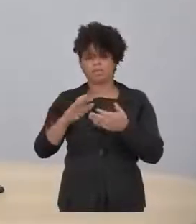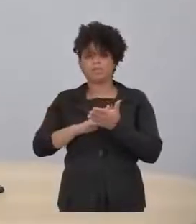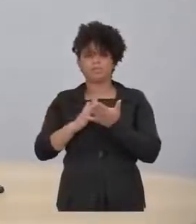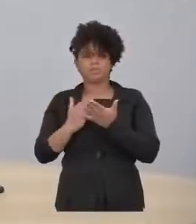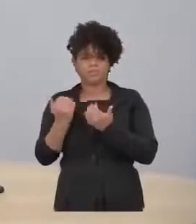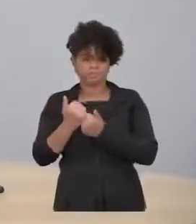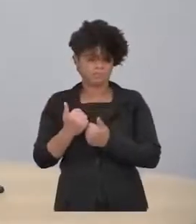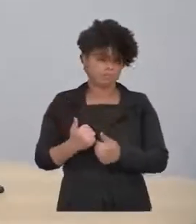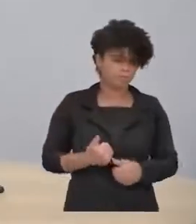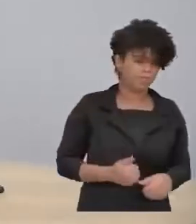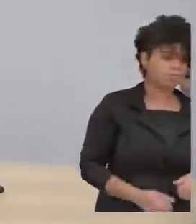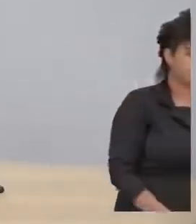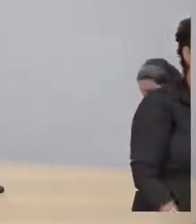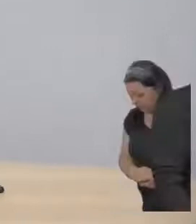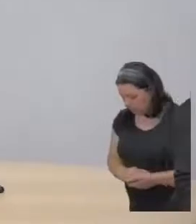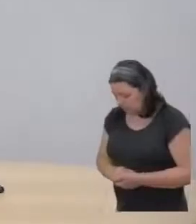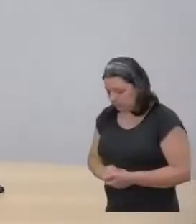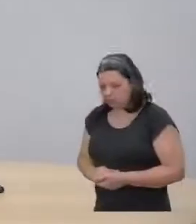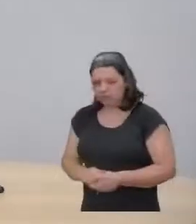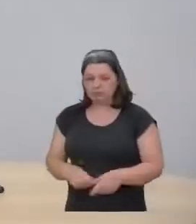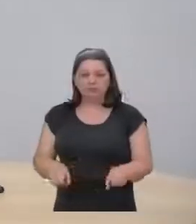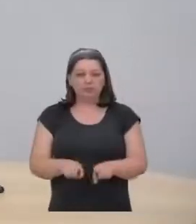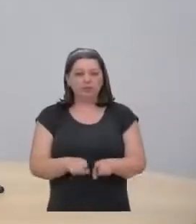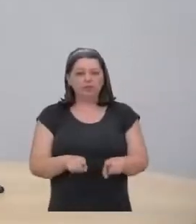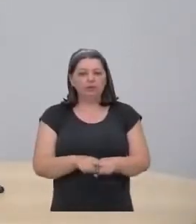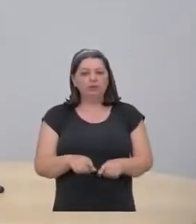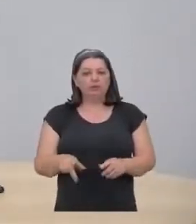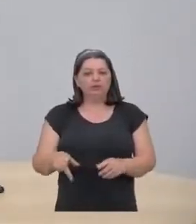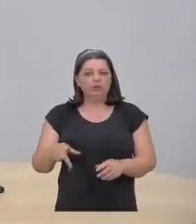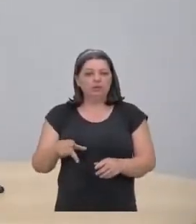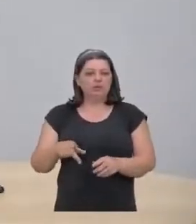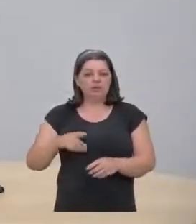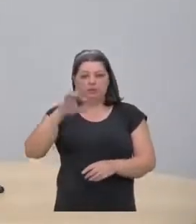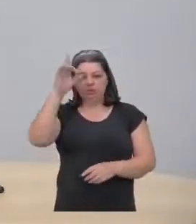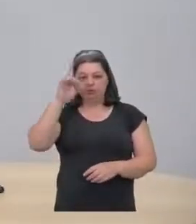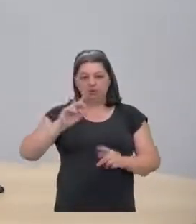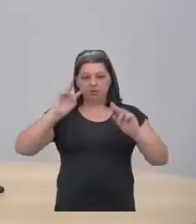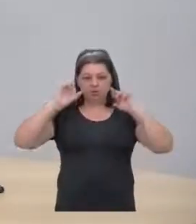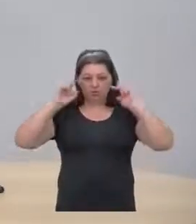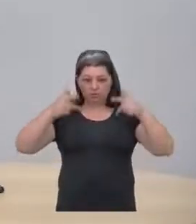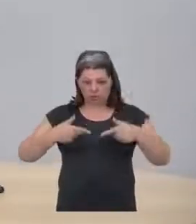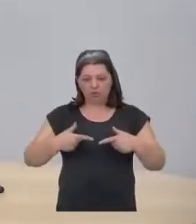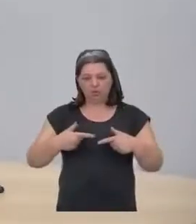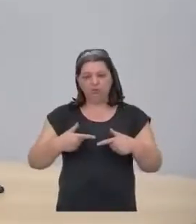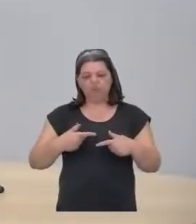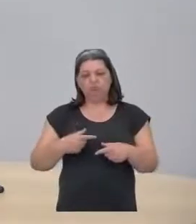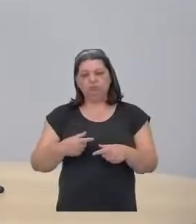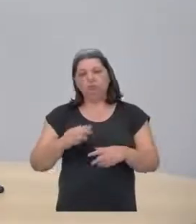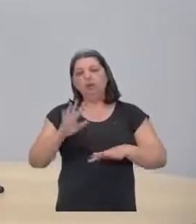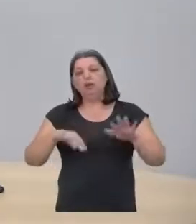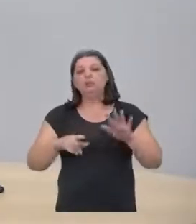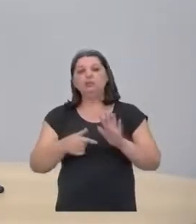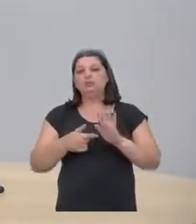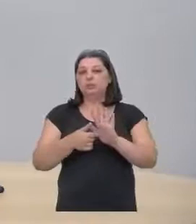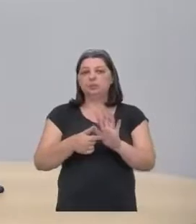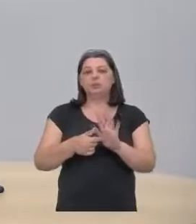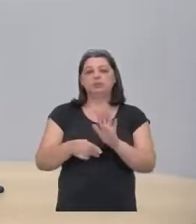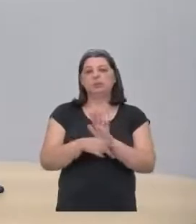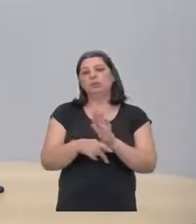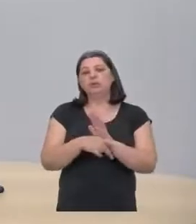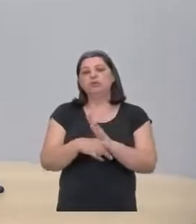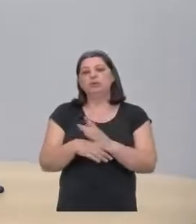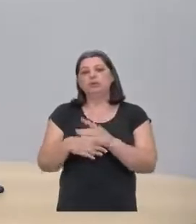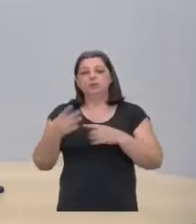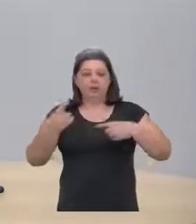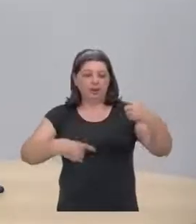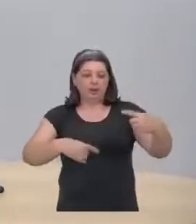relação aos direitos humanos também, a gente tem que ter uma atitude cidadã para resolver um problema. Então, geralmente, quando você apresenta ali uma questão polêmica, você fala dos